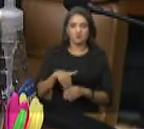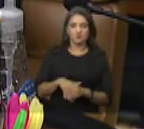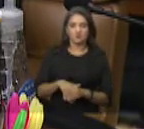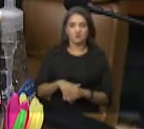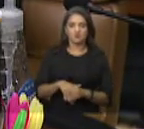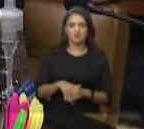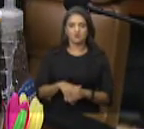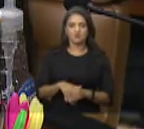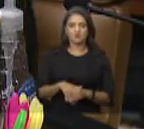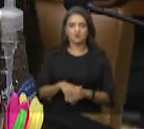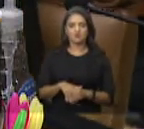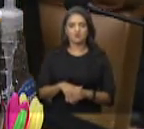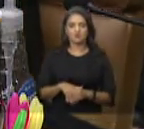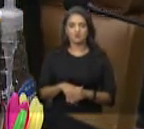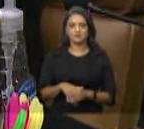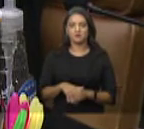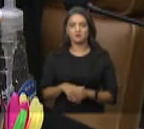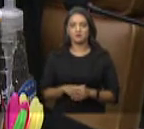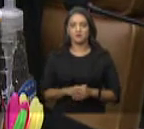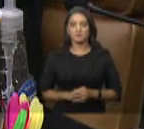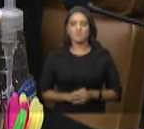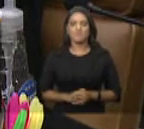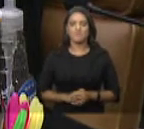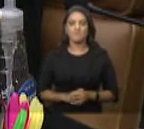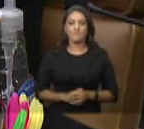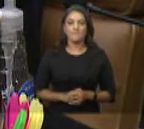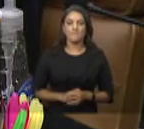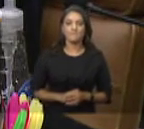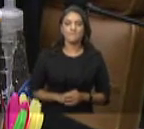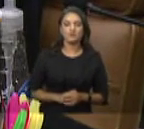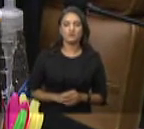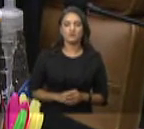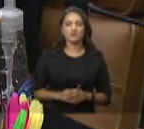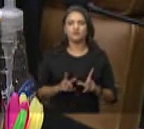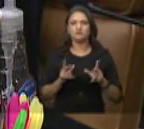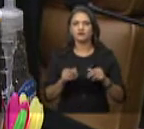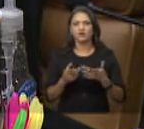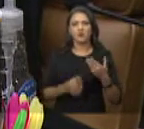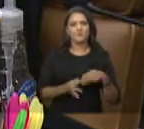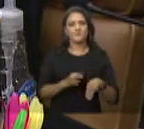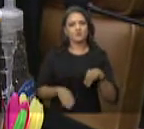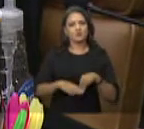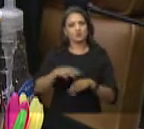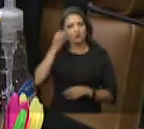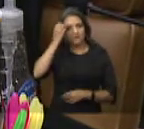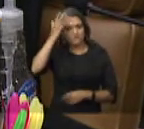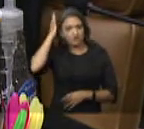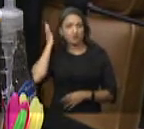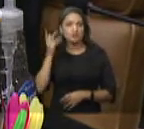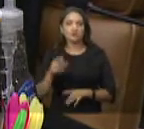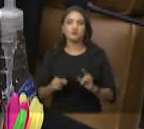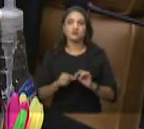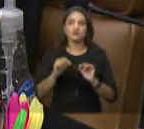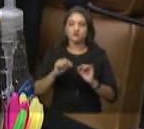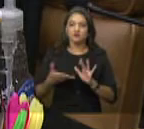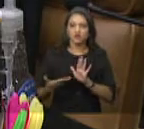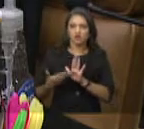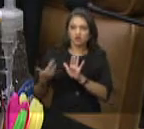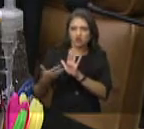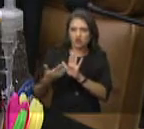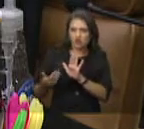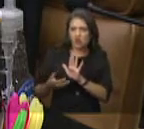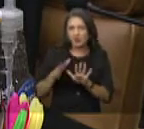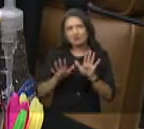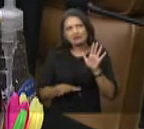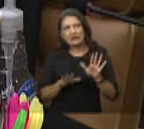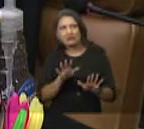de uma vez se bem entendi que o Ministro Luiz fux retira qualquer condicionante porque não me